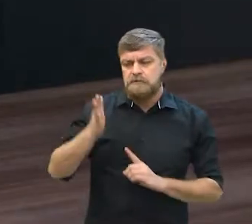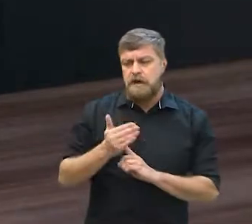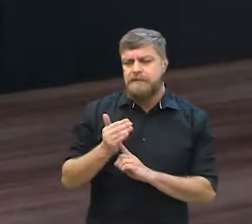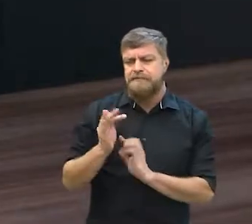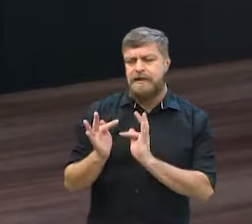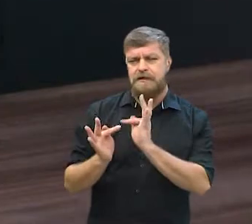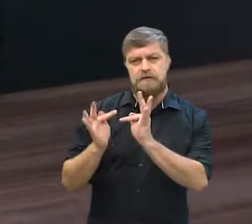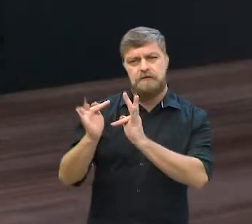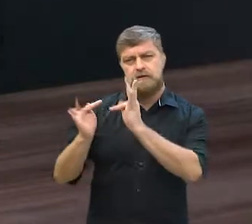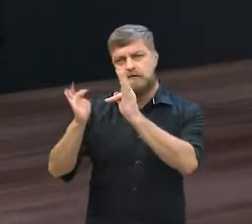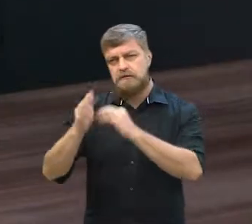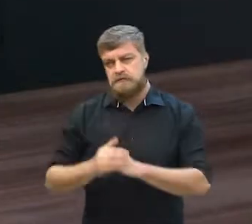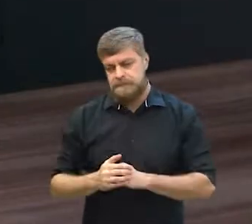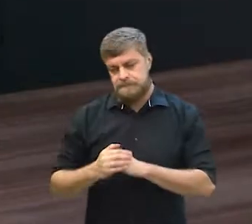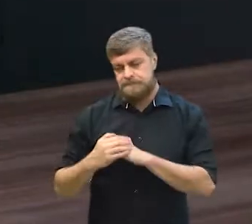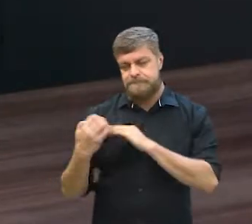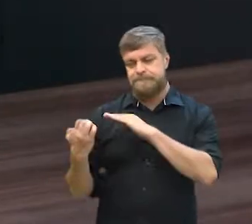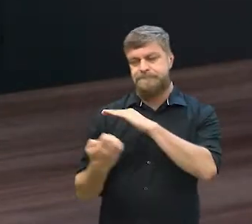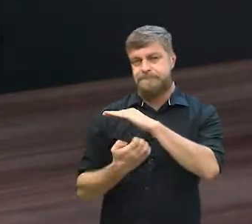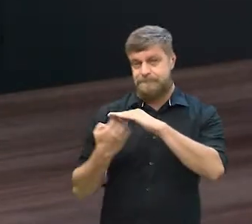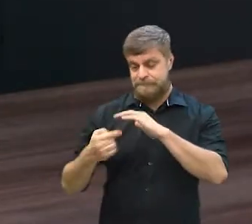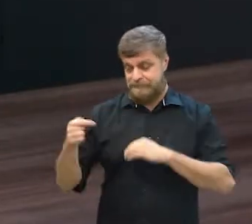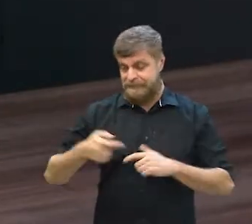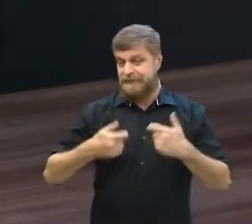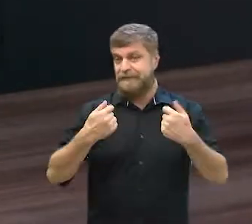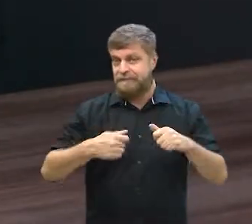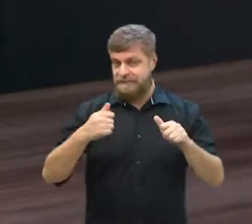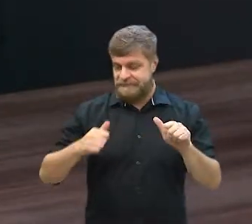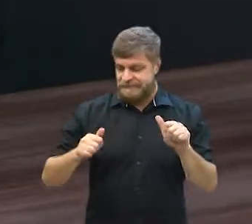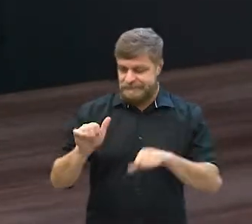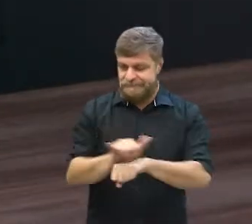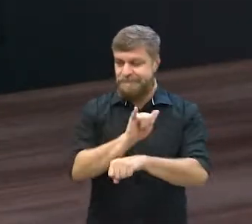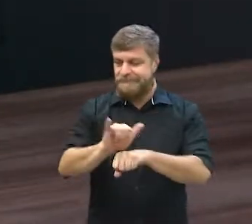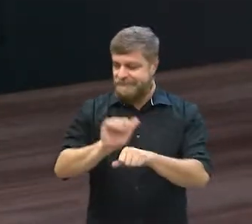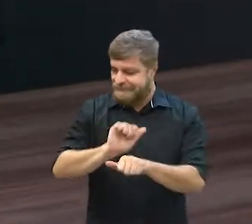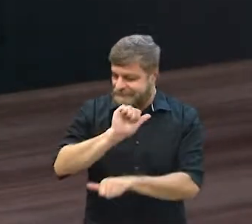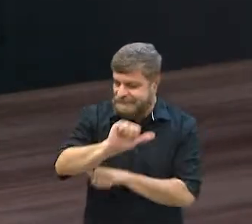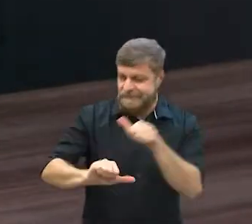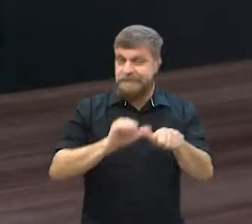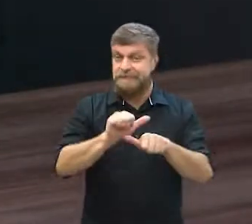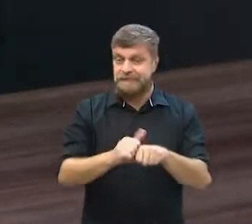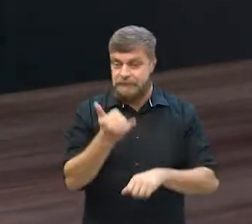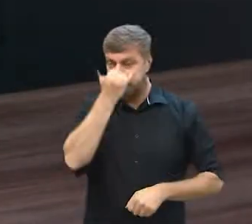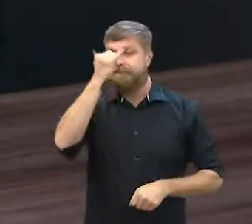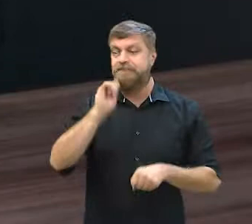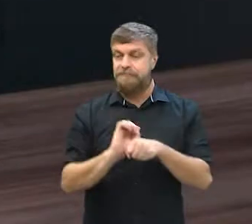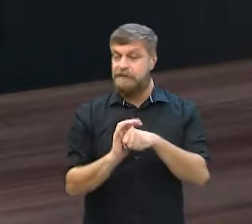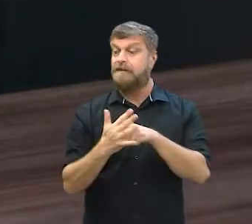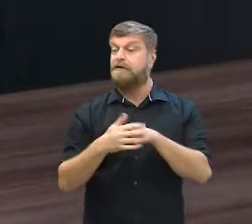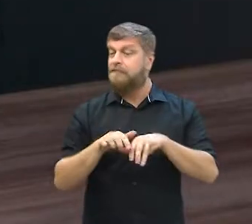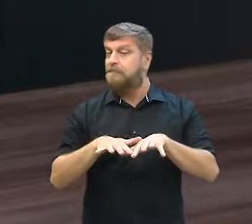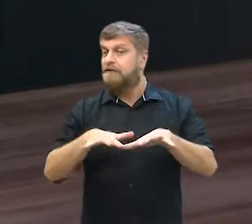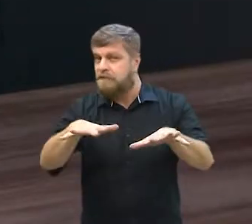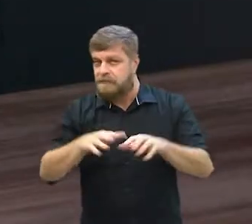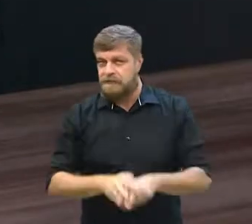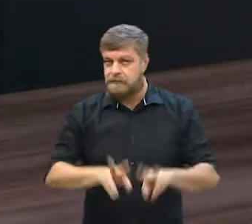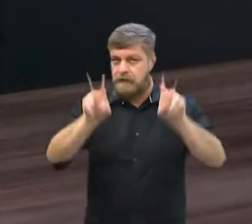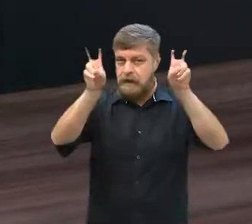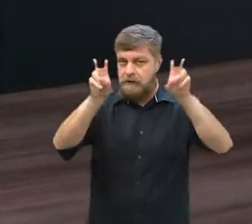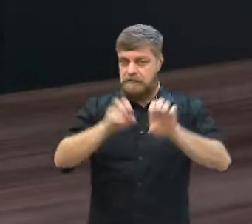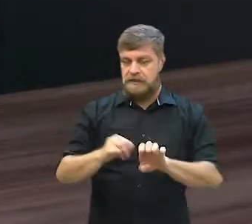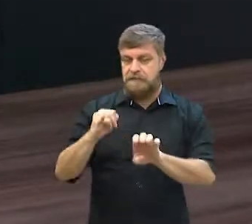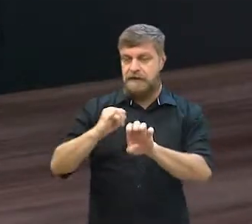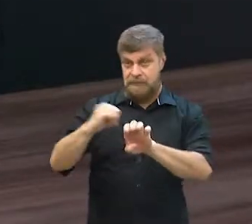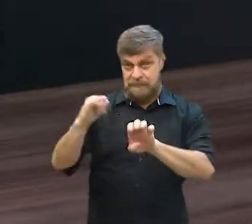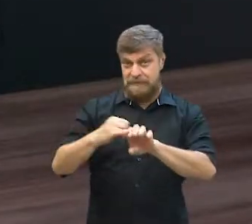Soluções tecnológicas e empresas que tiveram que mudar o rumo por conta da pandemia. Esse é o tema do